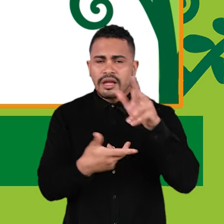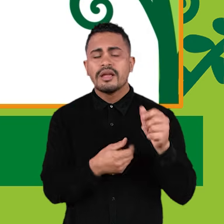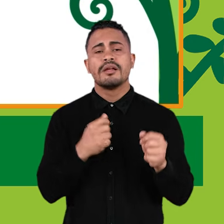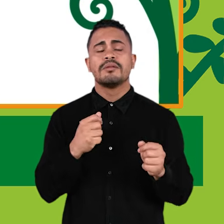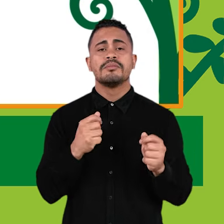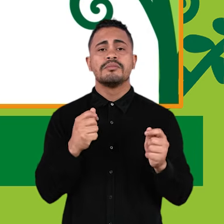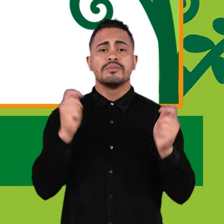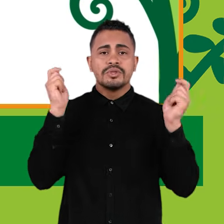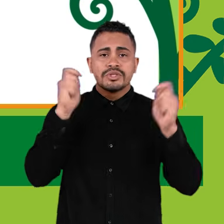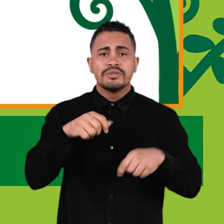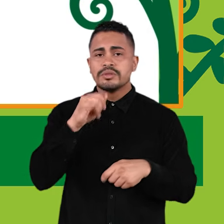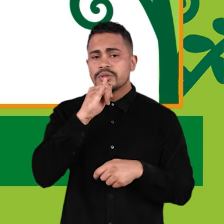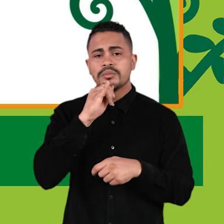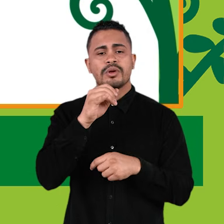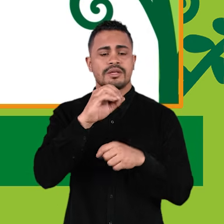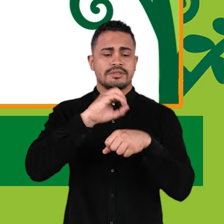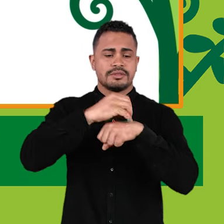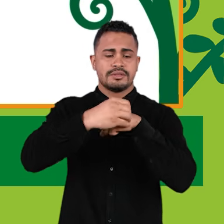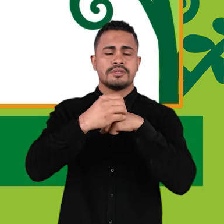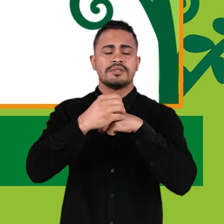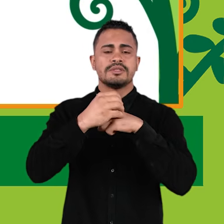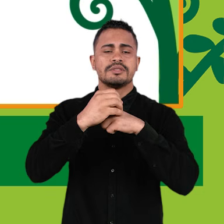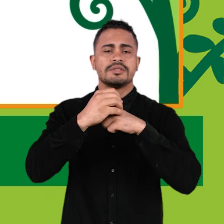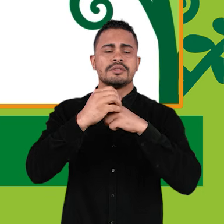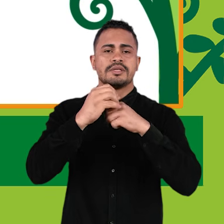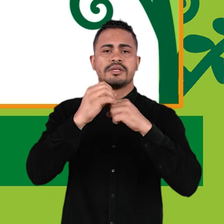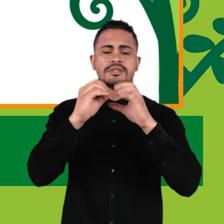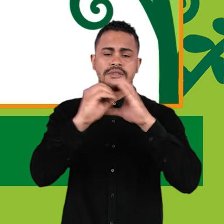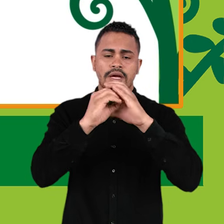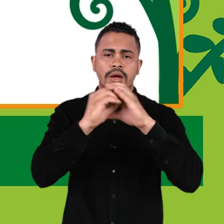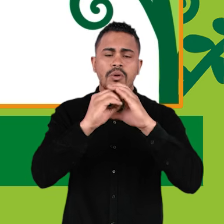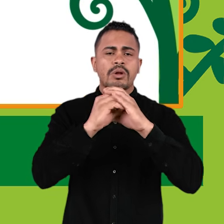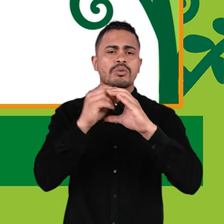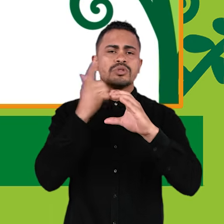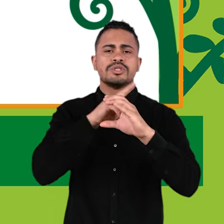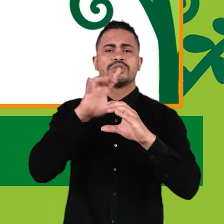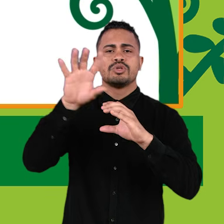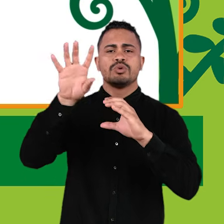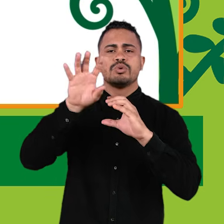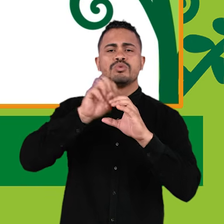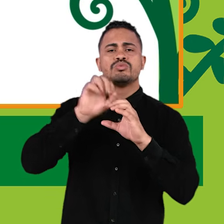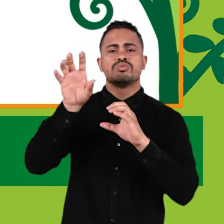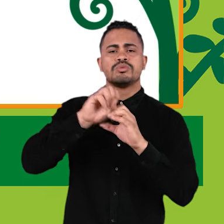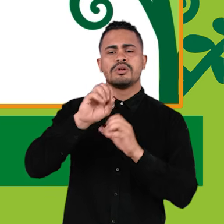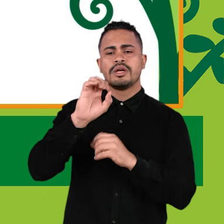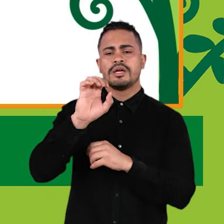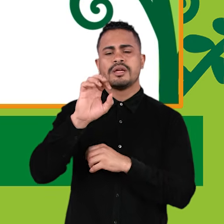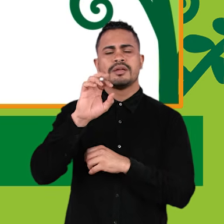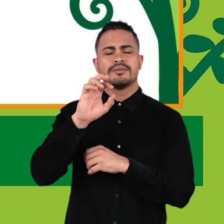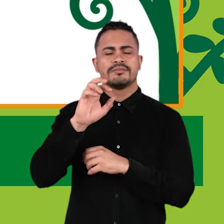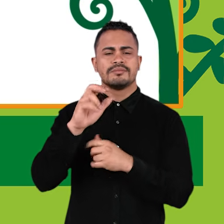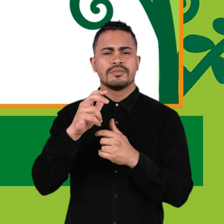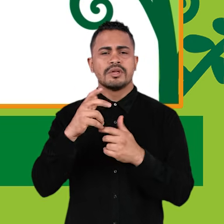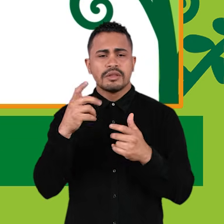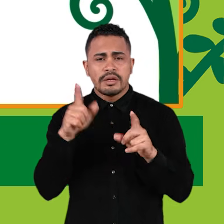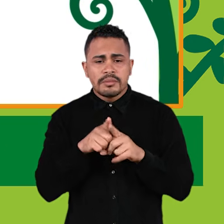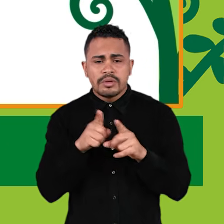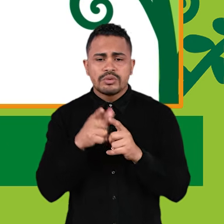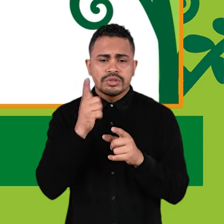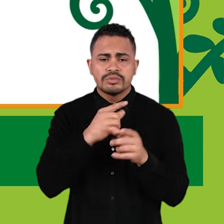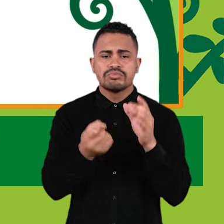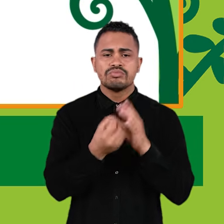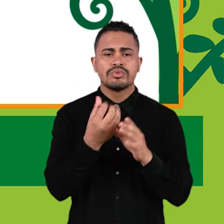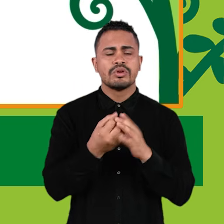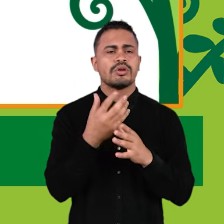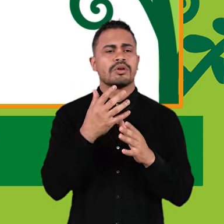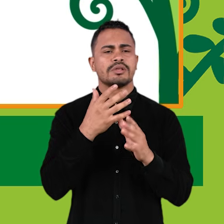que processos como a respiração celular também surgissem. E aí com isso a gente teve a degradação, a oxidação completa da glicose,